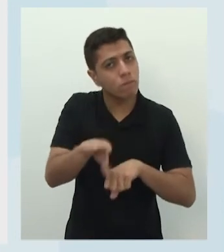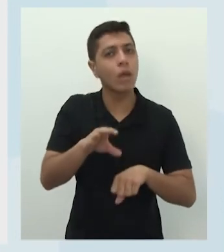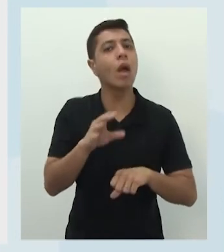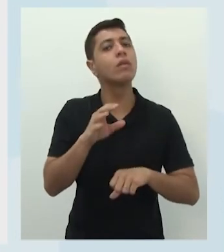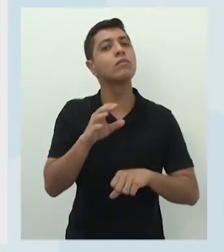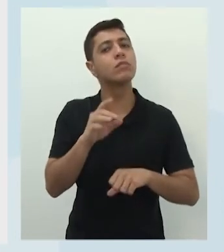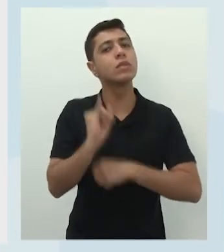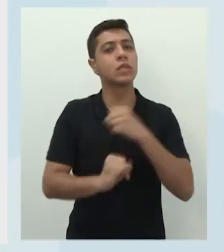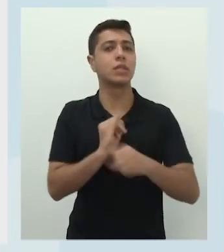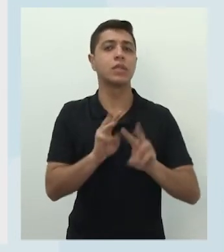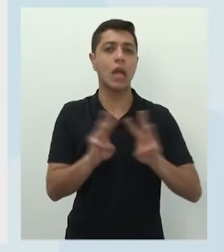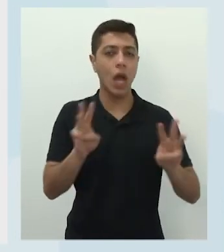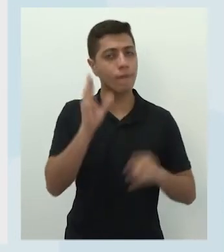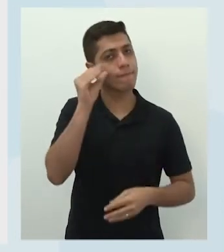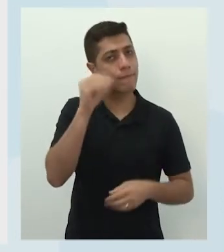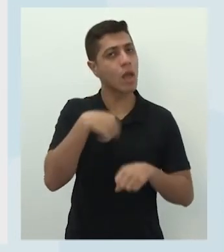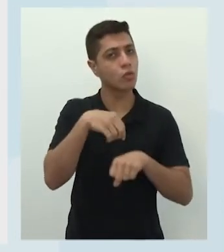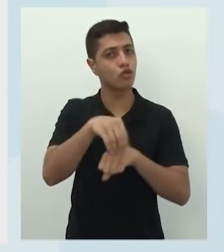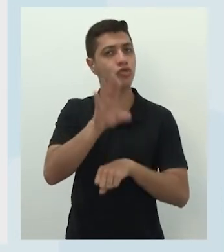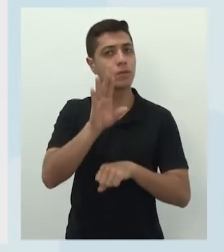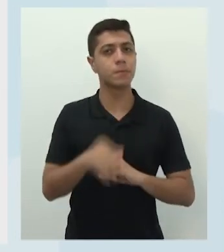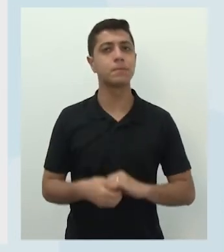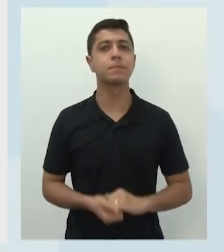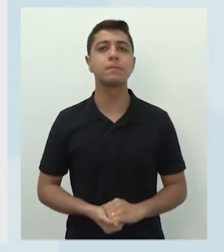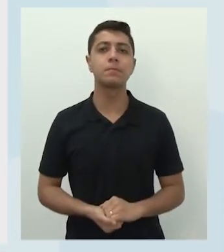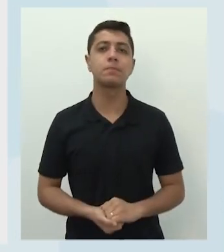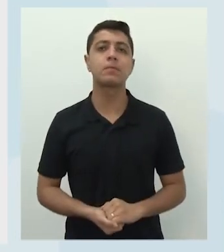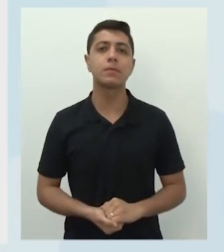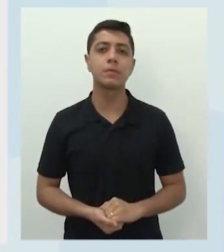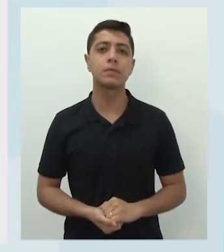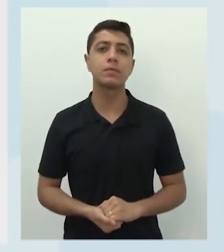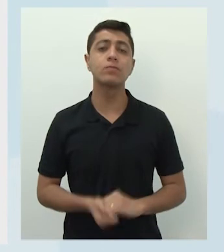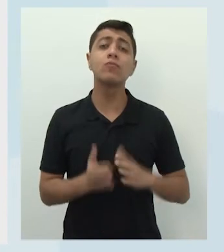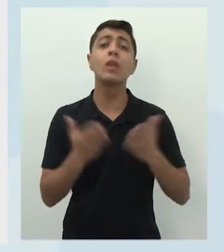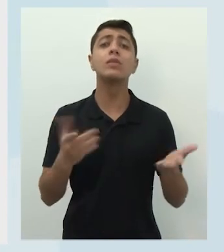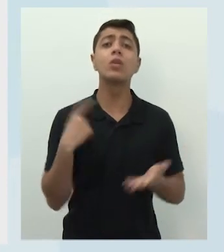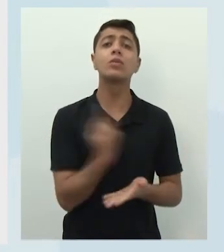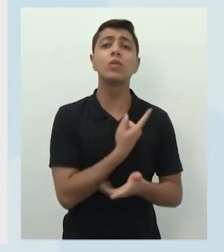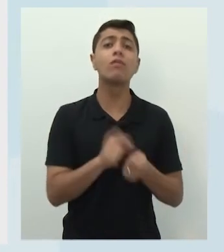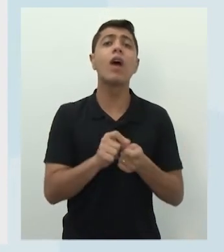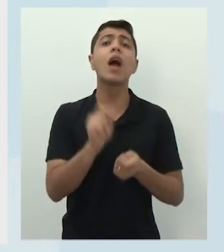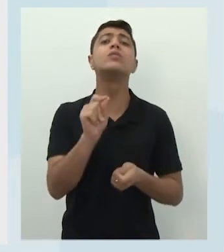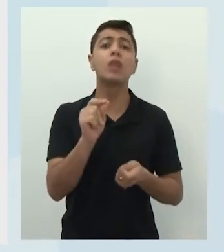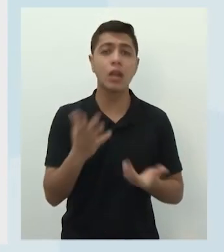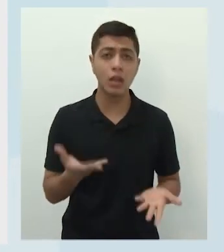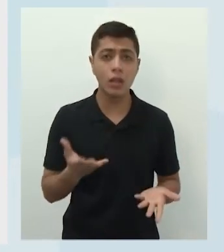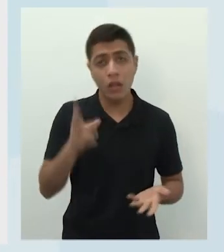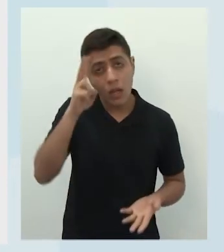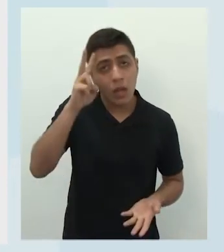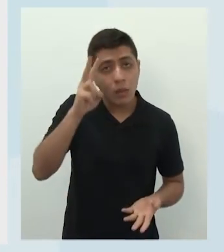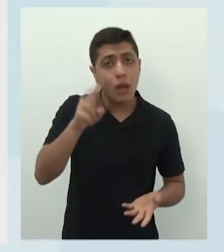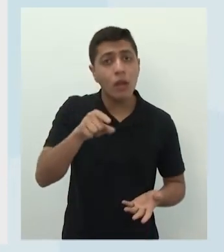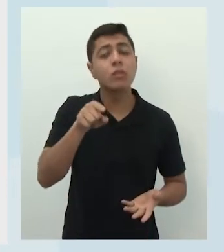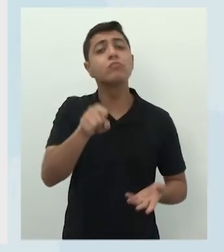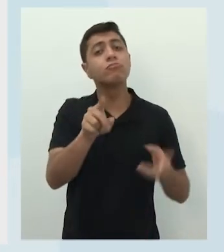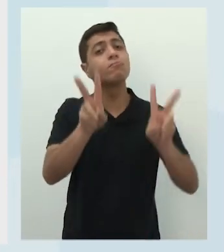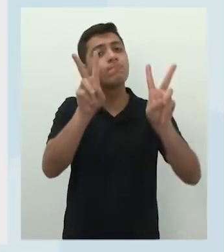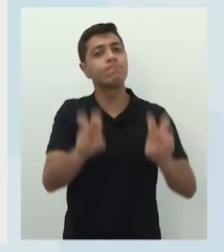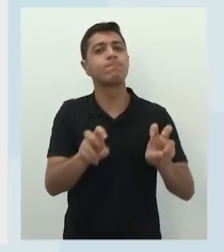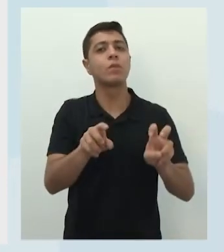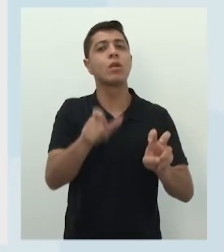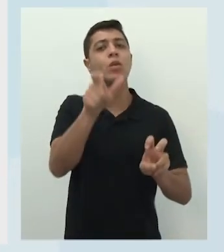livrinho de girafinha, que ela brinca de esconde-esconde, e os amiguinhos ficam querendo se esconder atrás do pescoço, apertando o pescoço